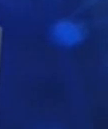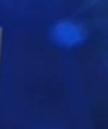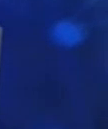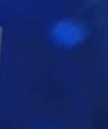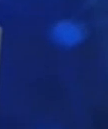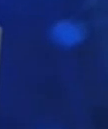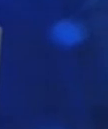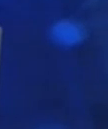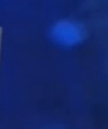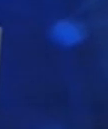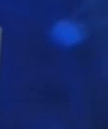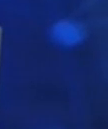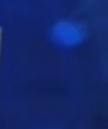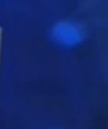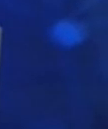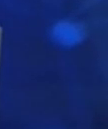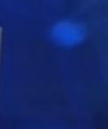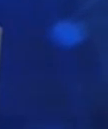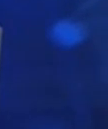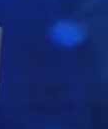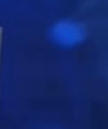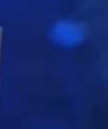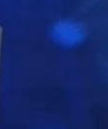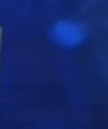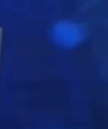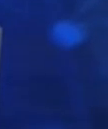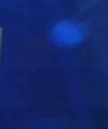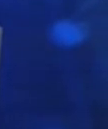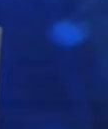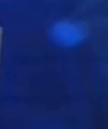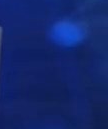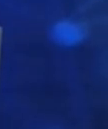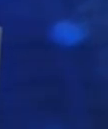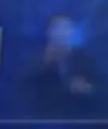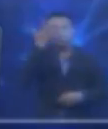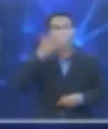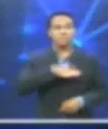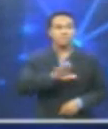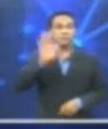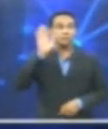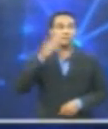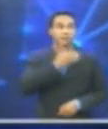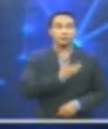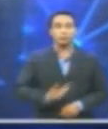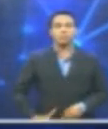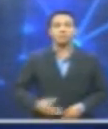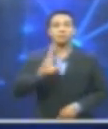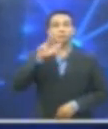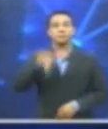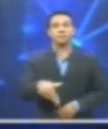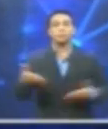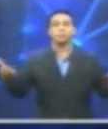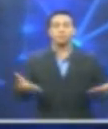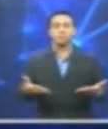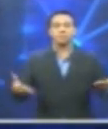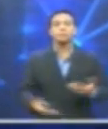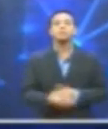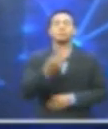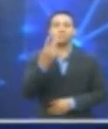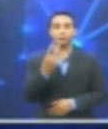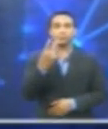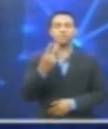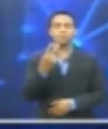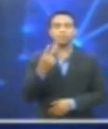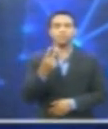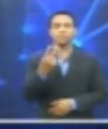Boa noite. Começa agora o primeiro debate com os candidatos ao governo do Rio Grande do Norte no segundo turno das eleições